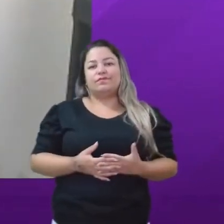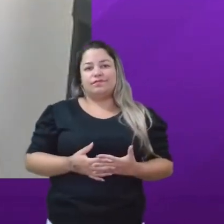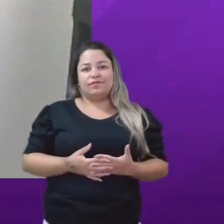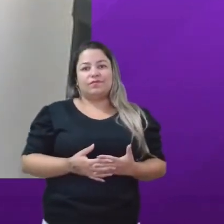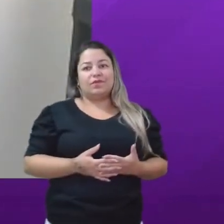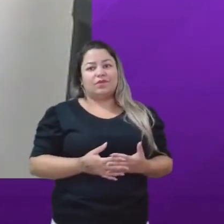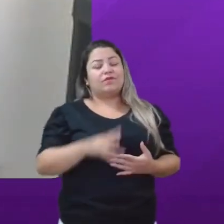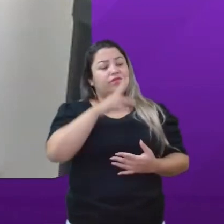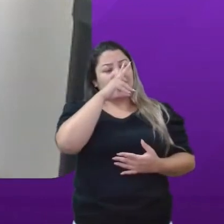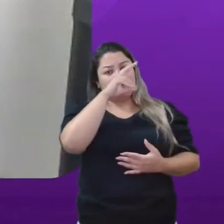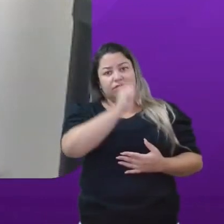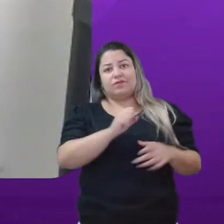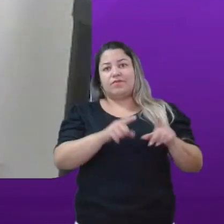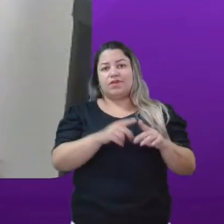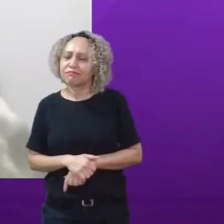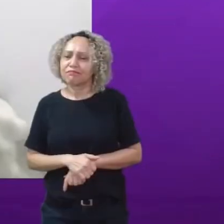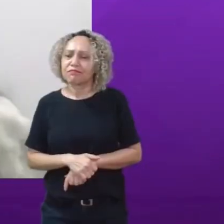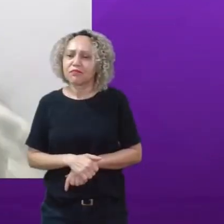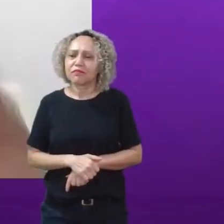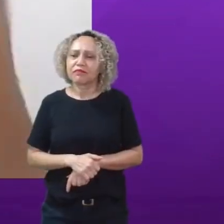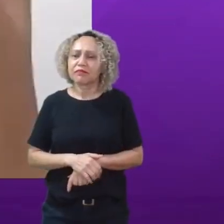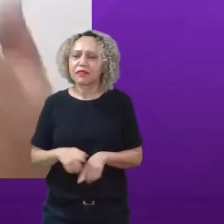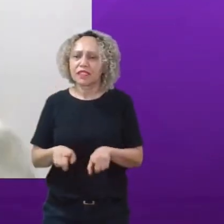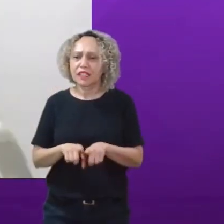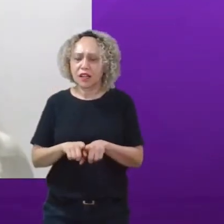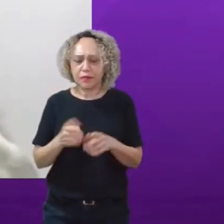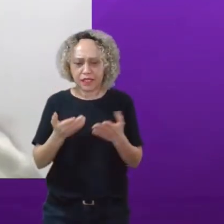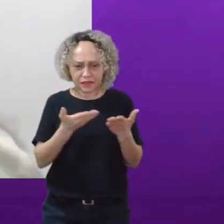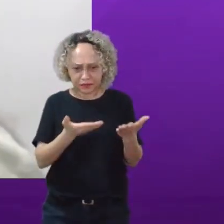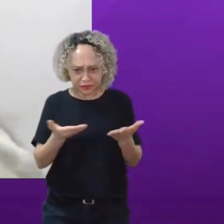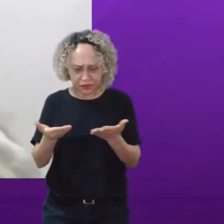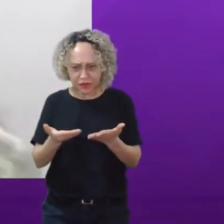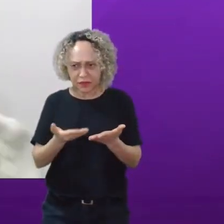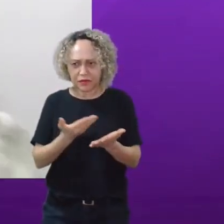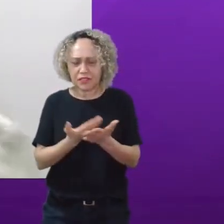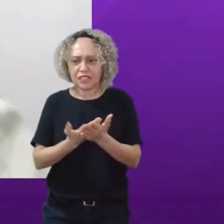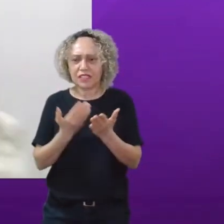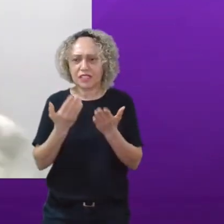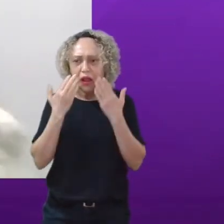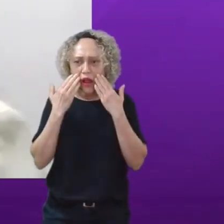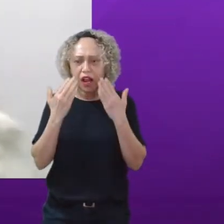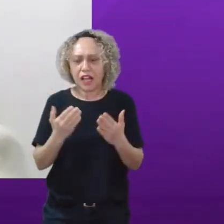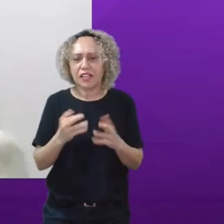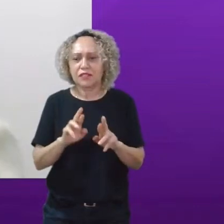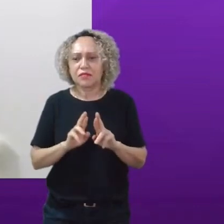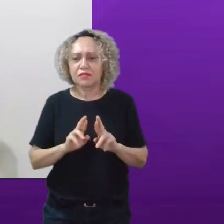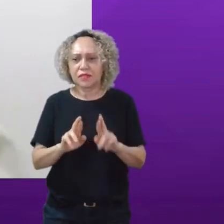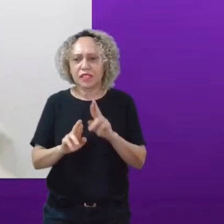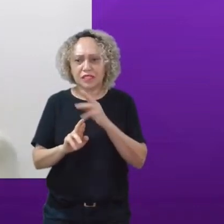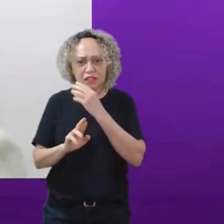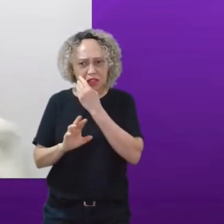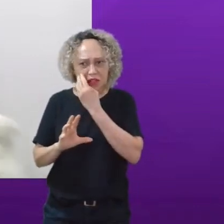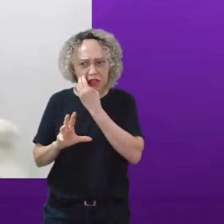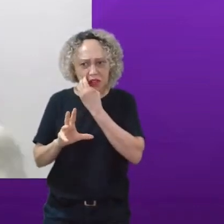então que a gente fortaleça esse campo de estudos. E trouxe para a gente finalizar essa aula, né, que eu espero que dê muita vontade de todo mundo